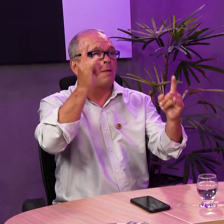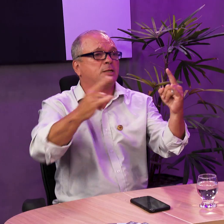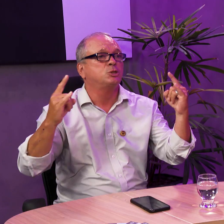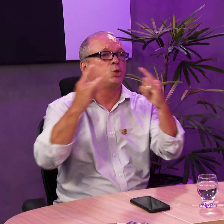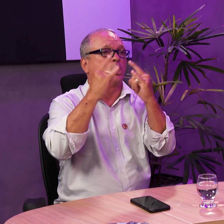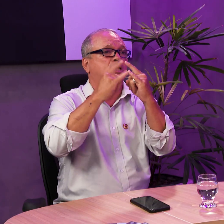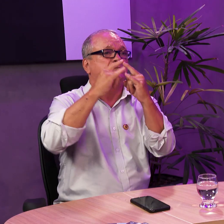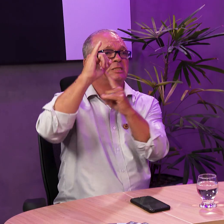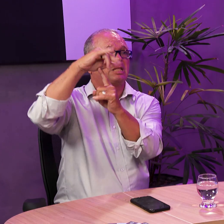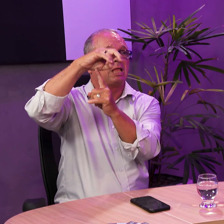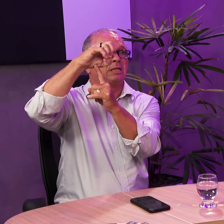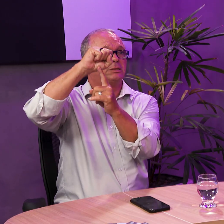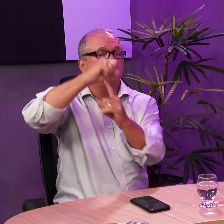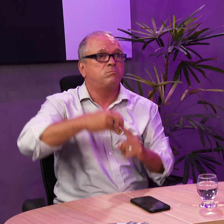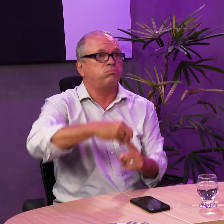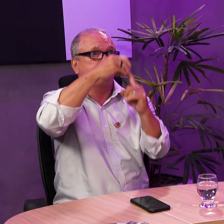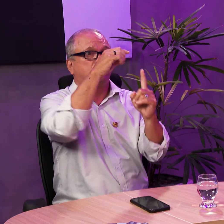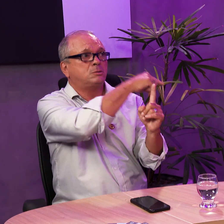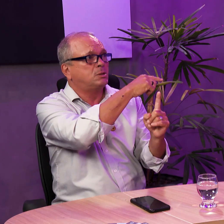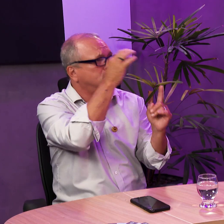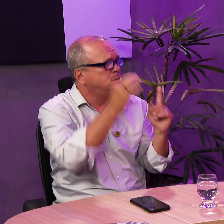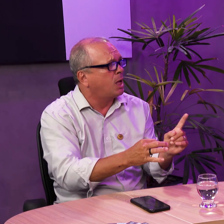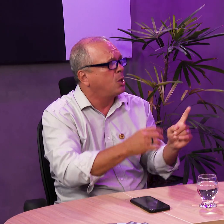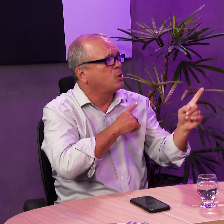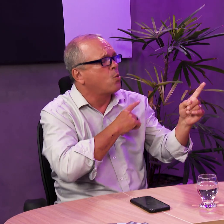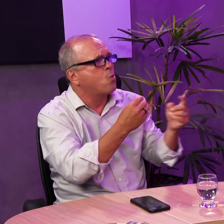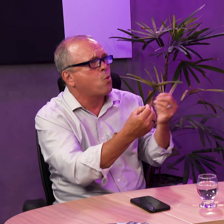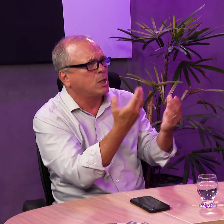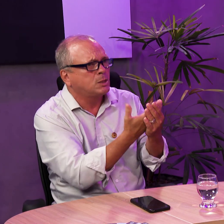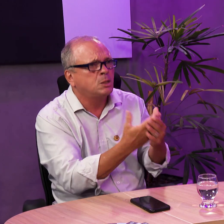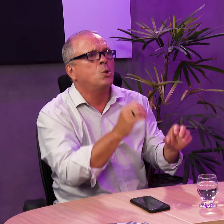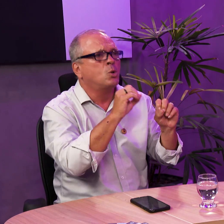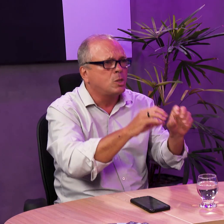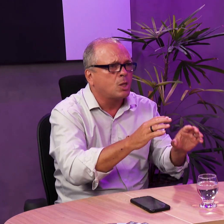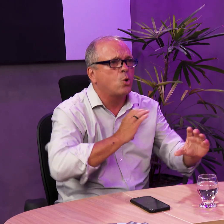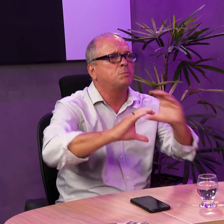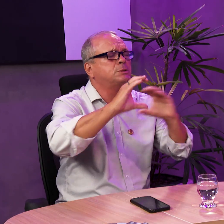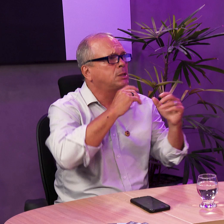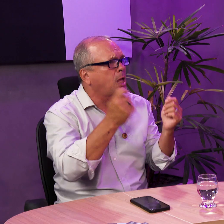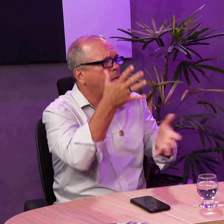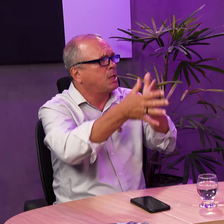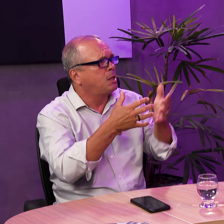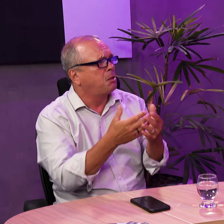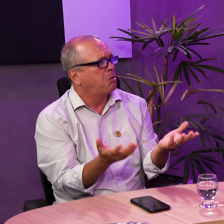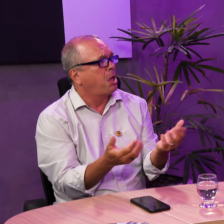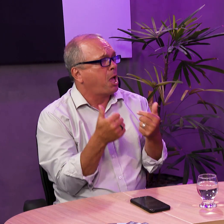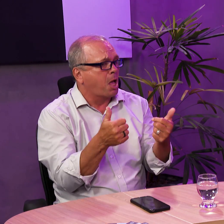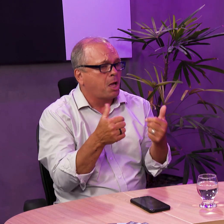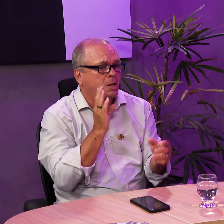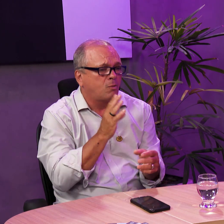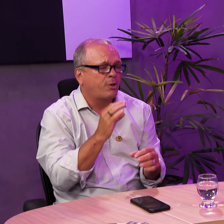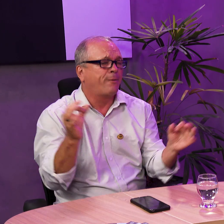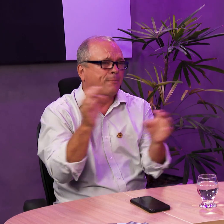saber como é que você lida com uma criança surda, né? E aí um tio meu comentou com ele que lá no Rio de Janeiro tinha uma escola